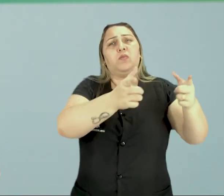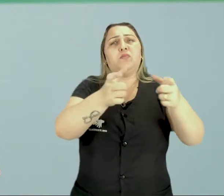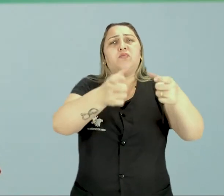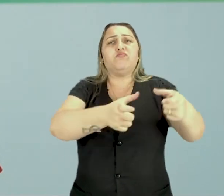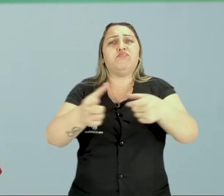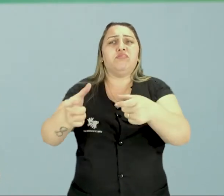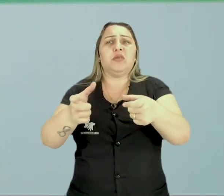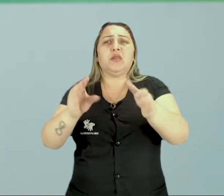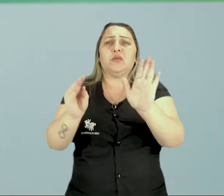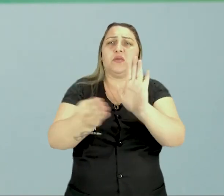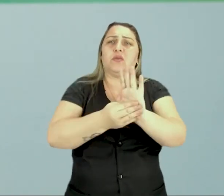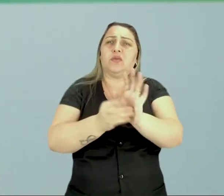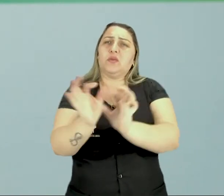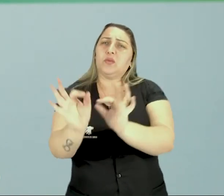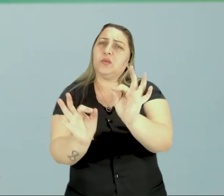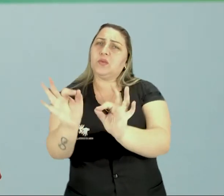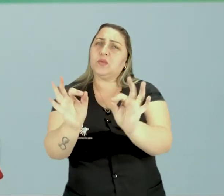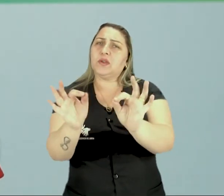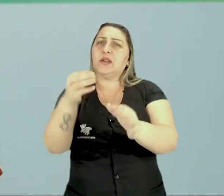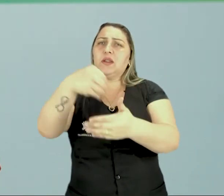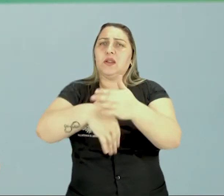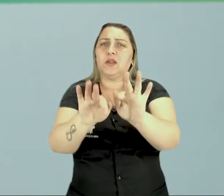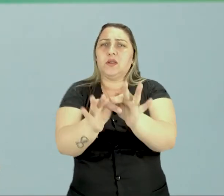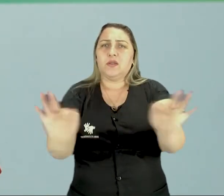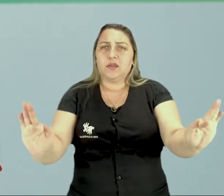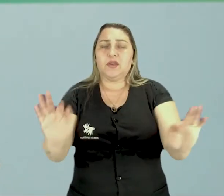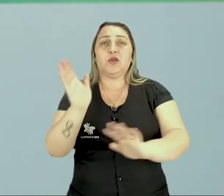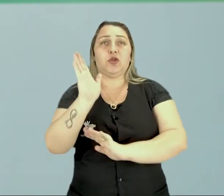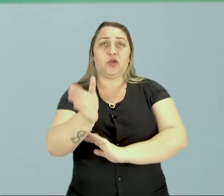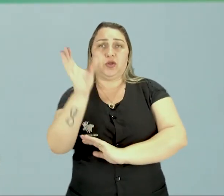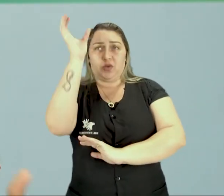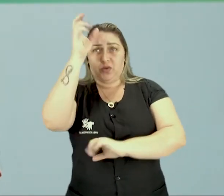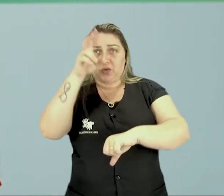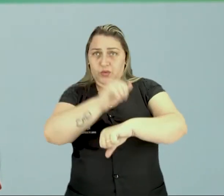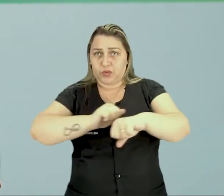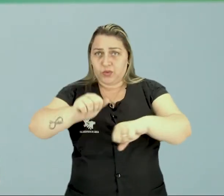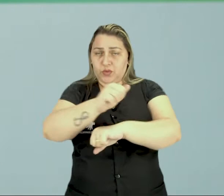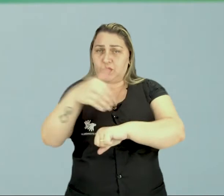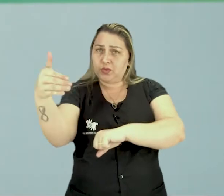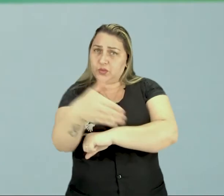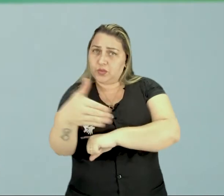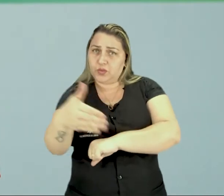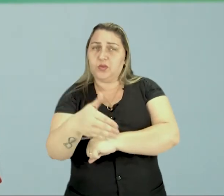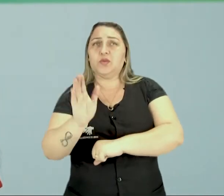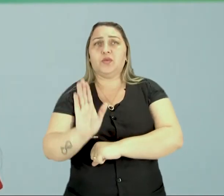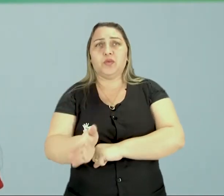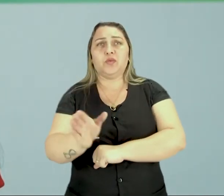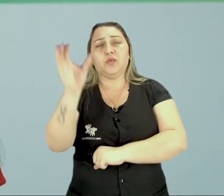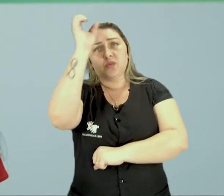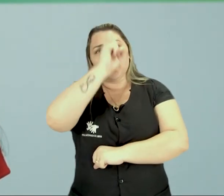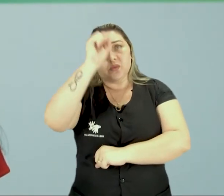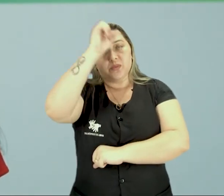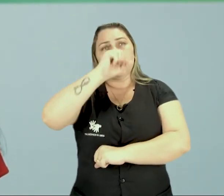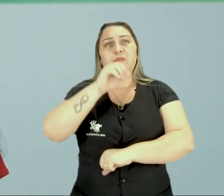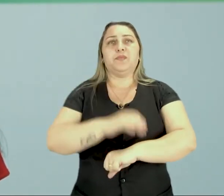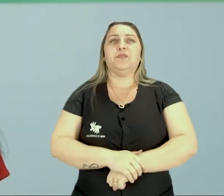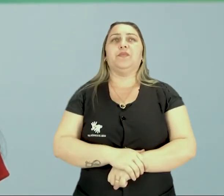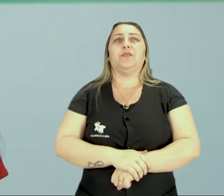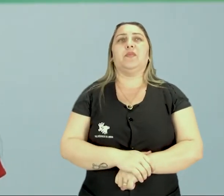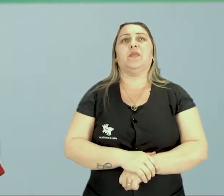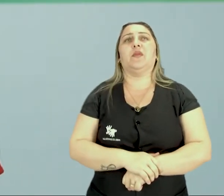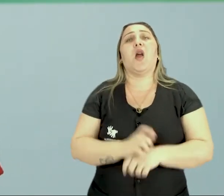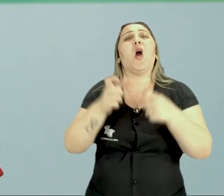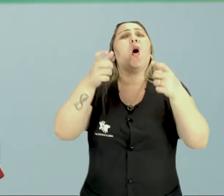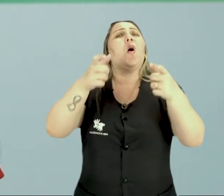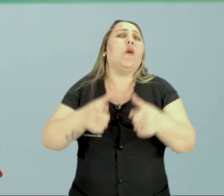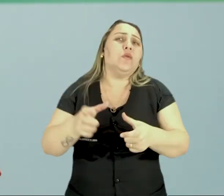de frequência. Bom, os advérbios de frequência nós já aprendemos, né? Always, never, sometimes, hardly ever. Onde